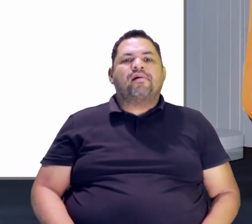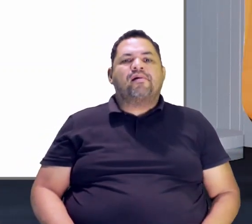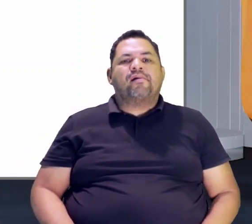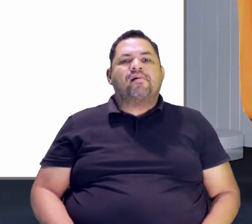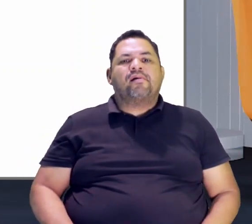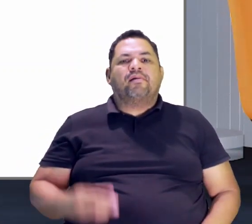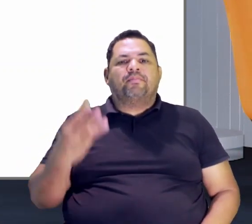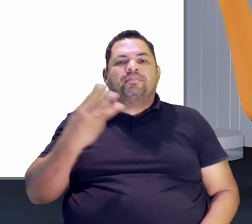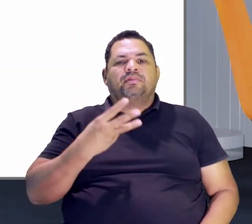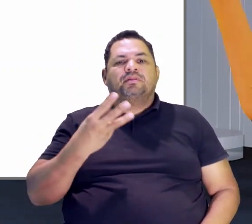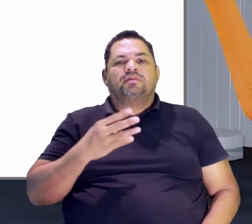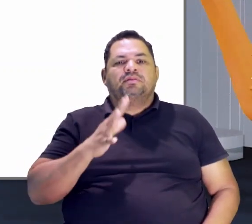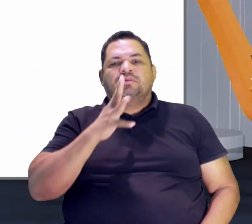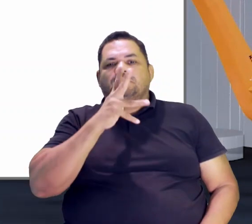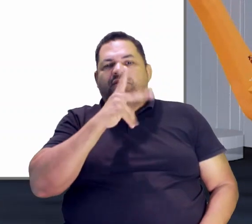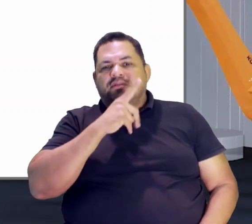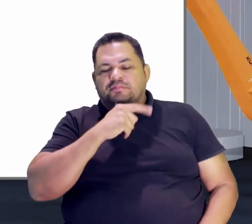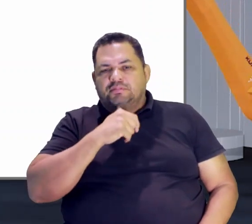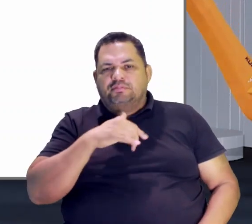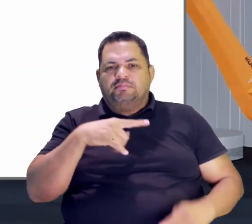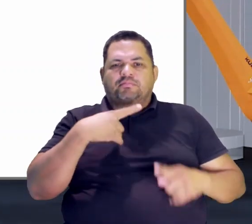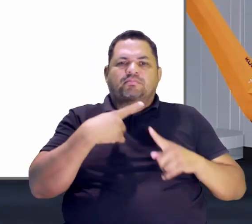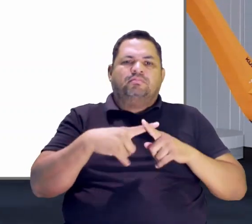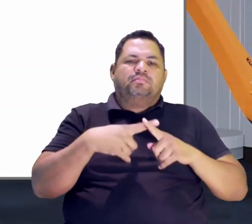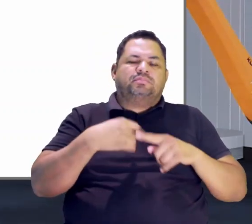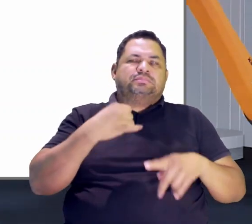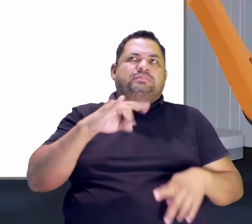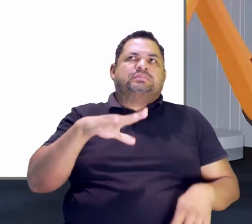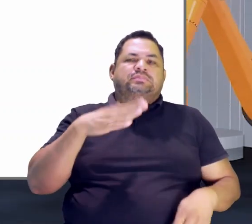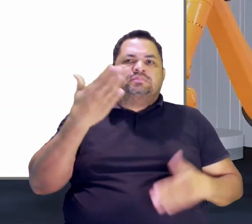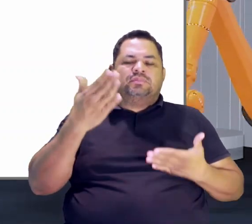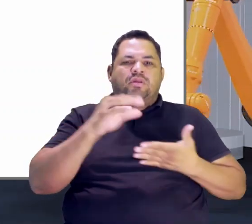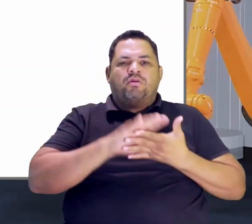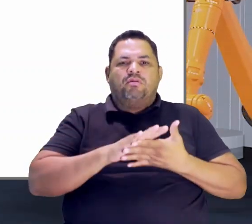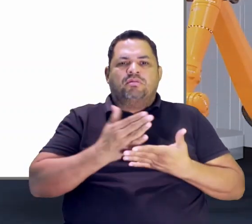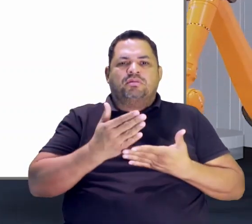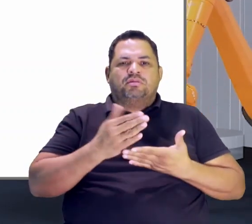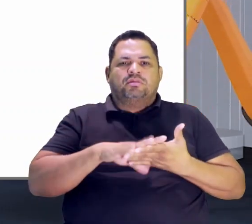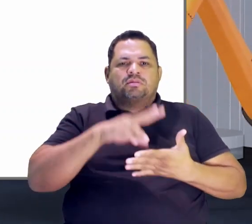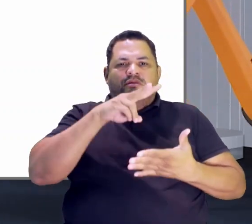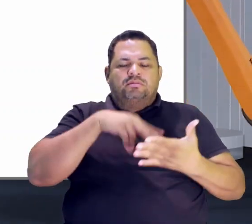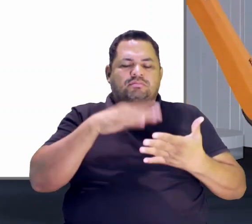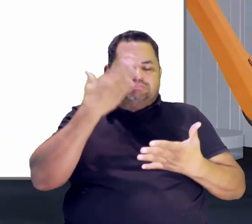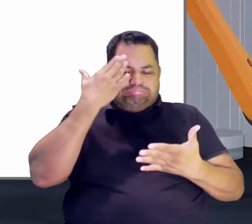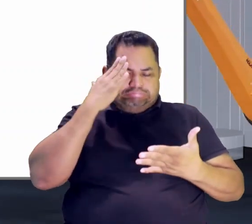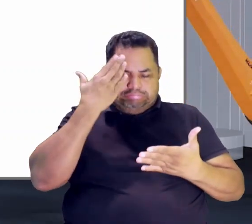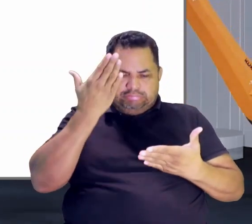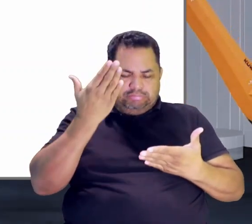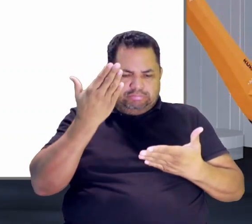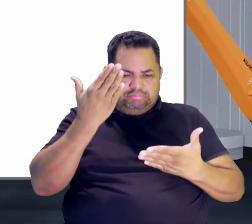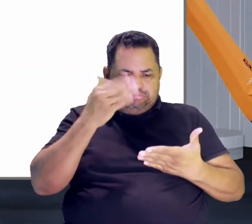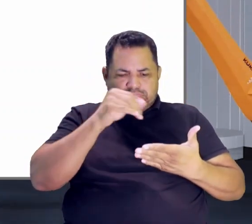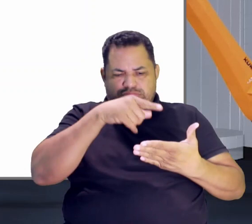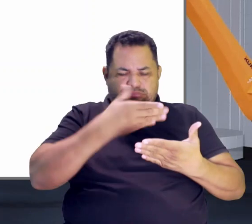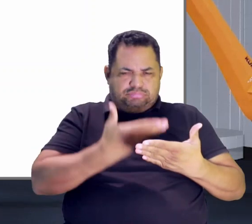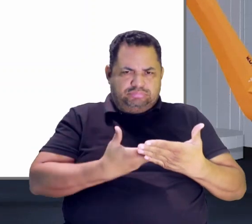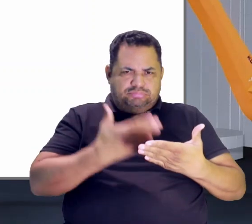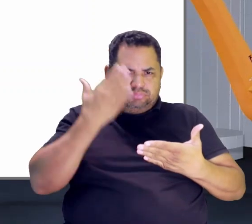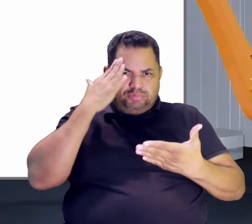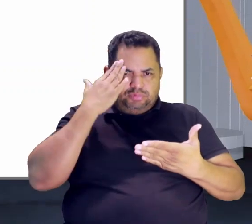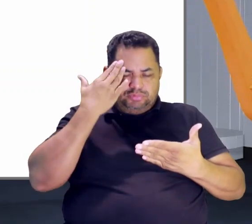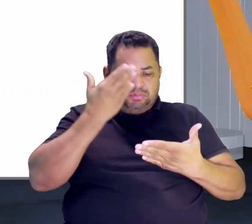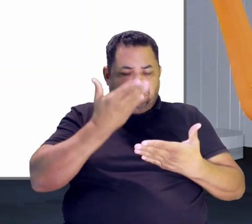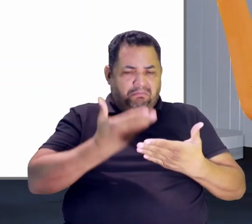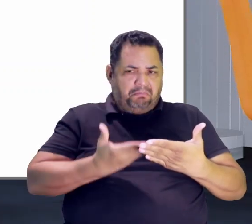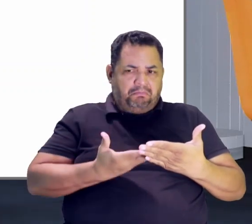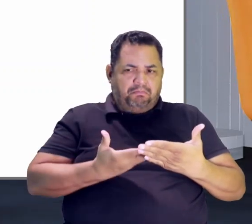Numa terceira você demora um pouco mais. Porque se por acaso aquelas que você está lendo não está entendendo, se você leu não entendeu o que está